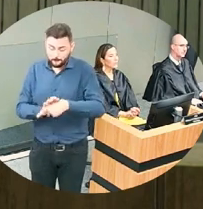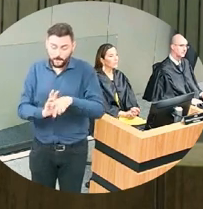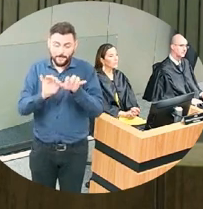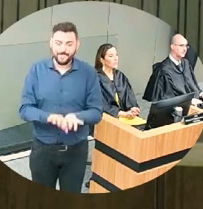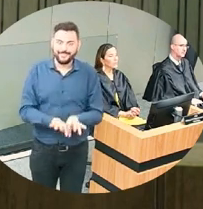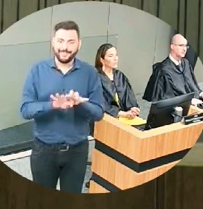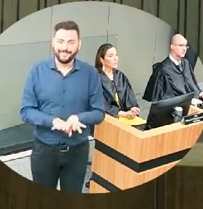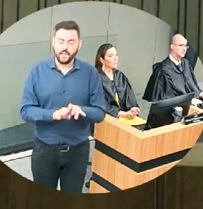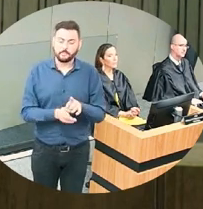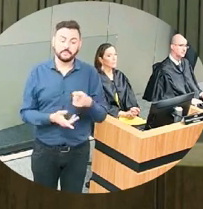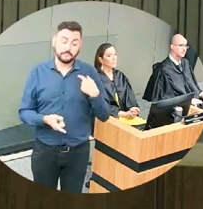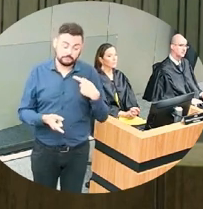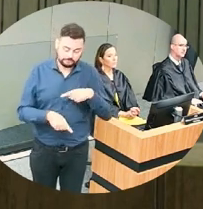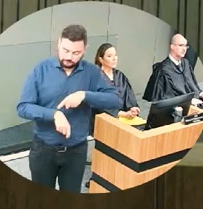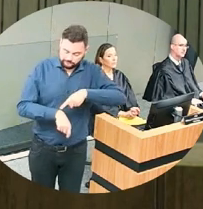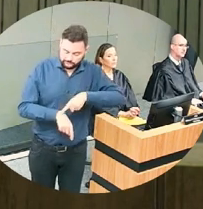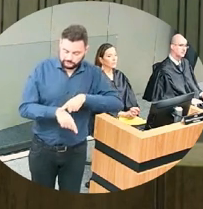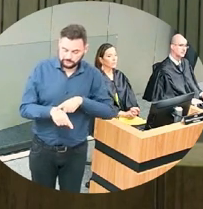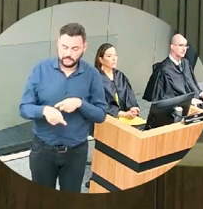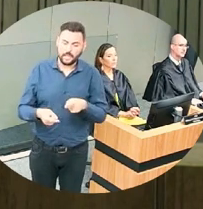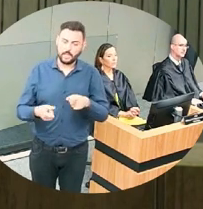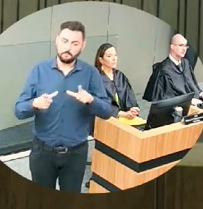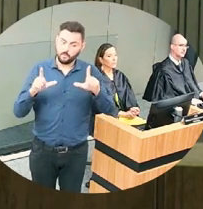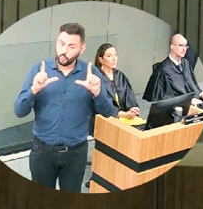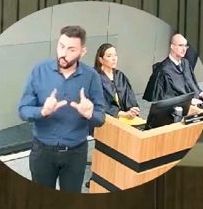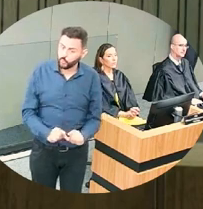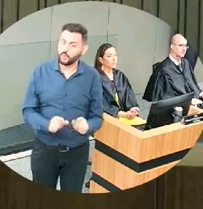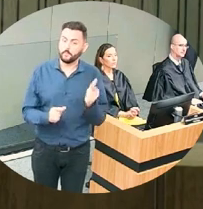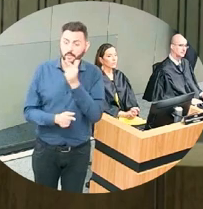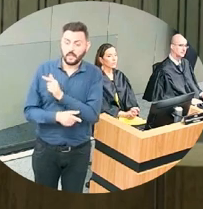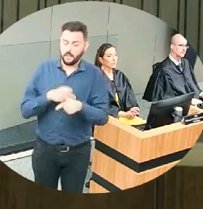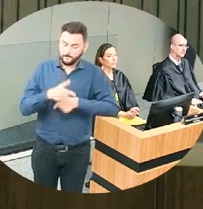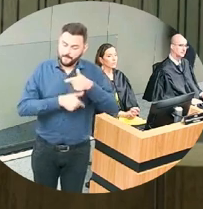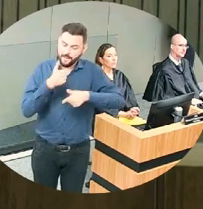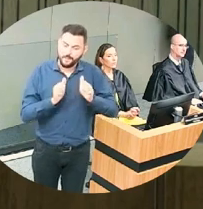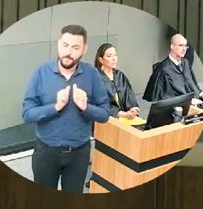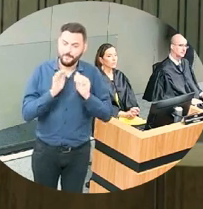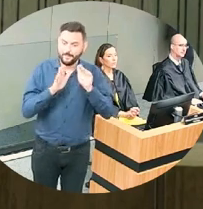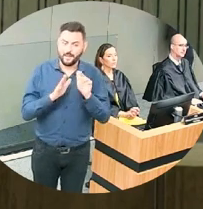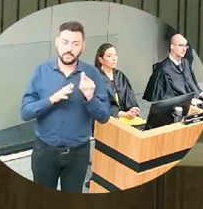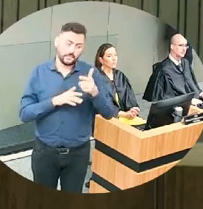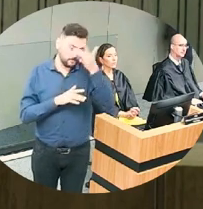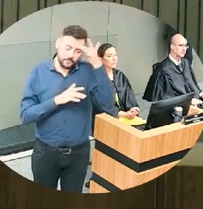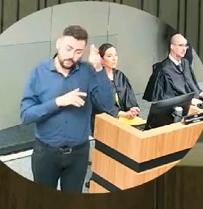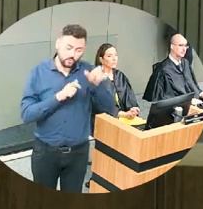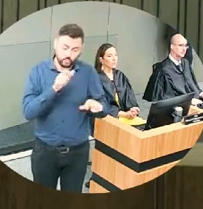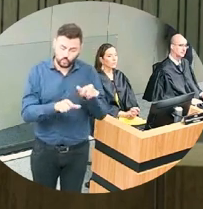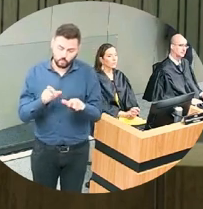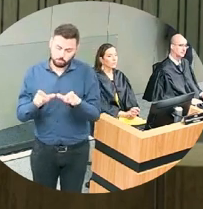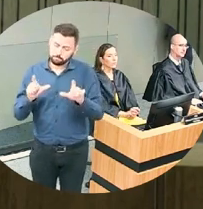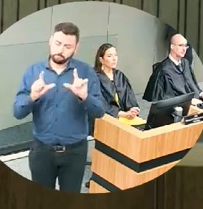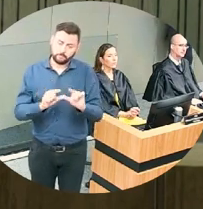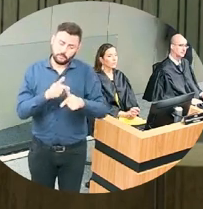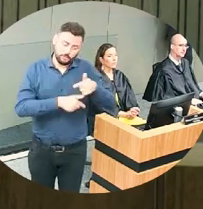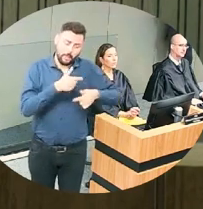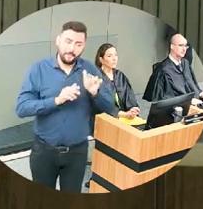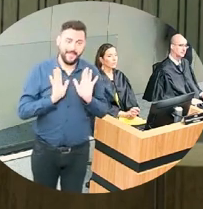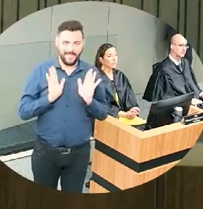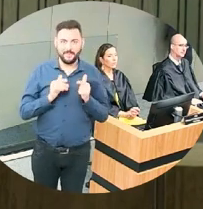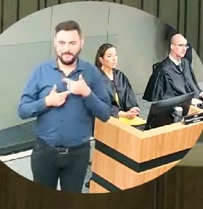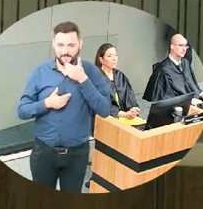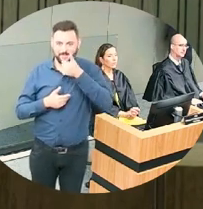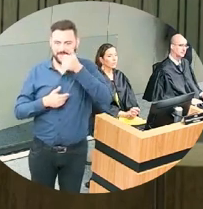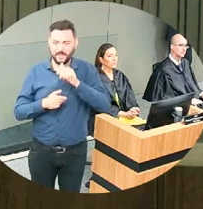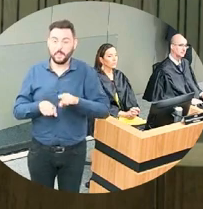economizando tempos e Recursos Humanos né o sistema véritas aprimoramos o sistema véritas para